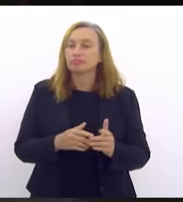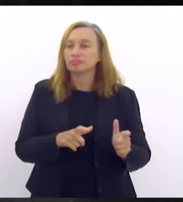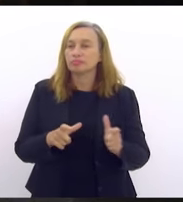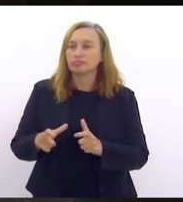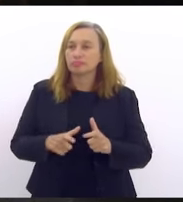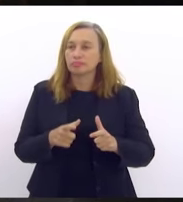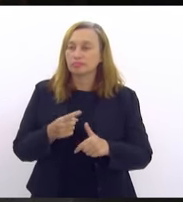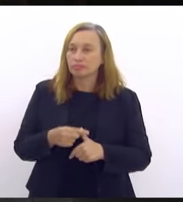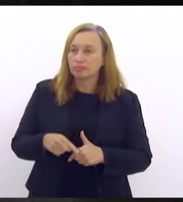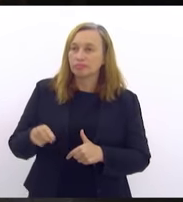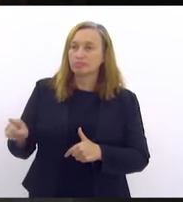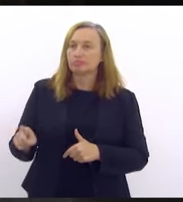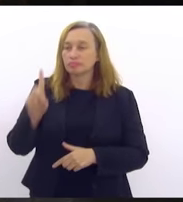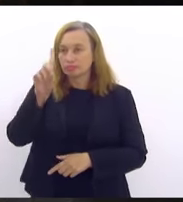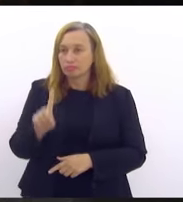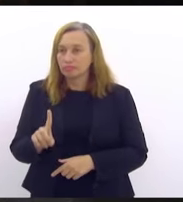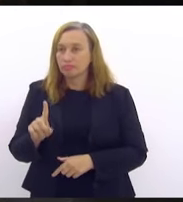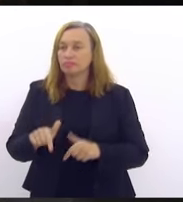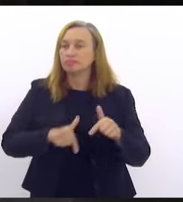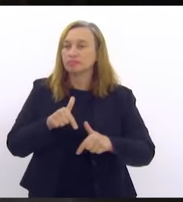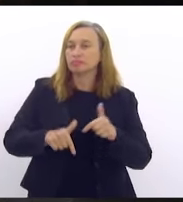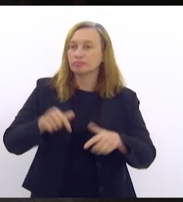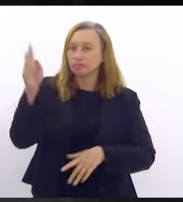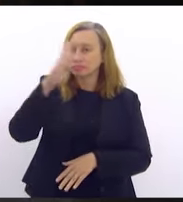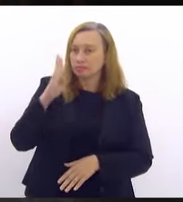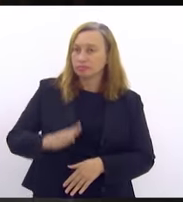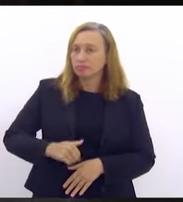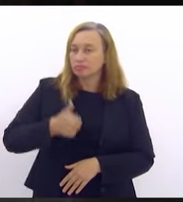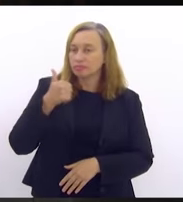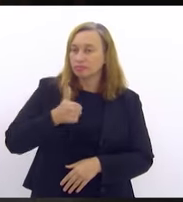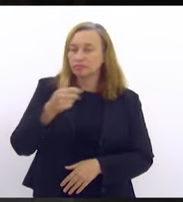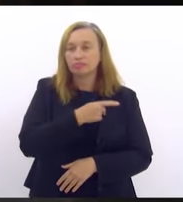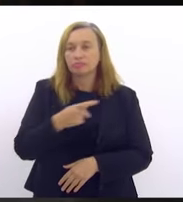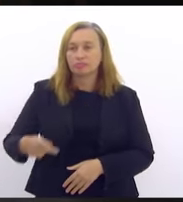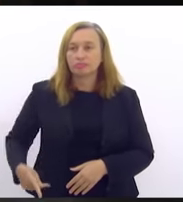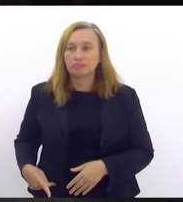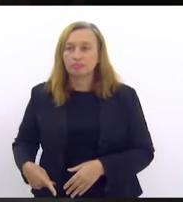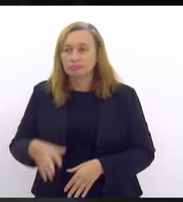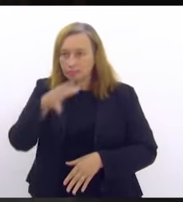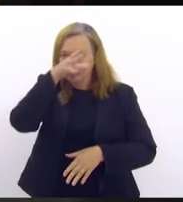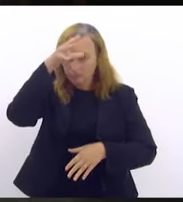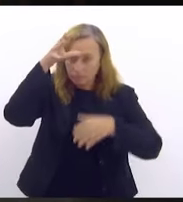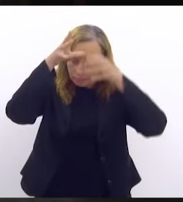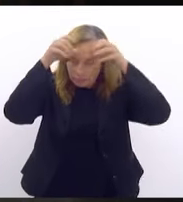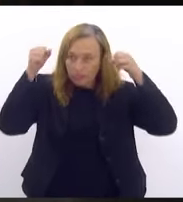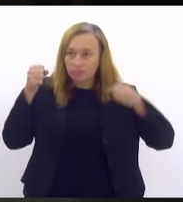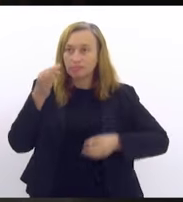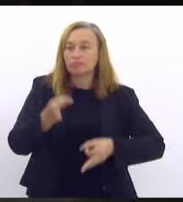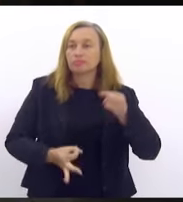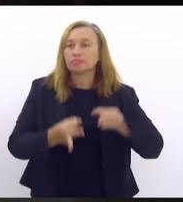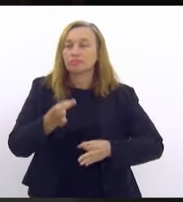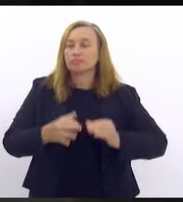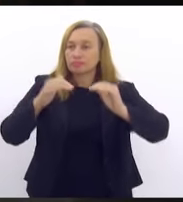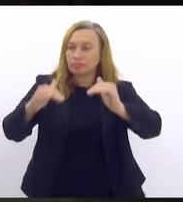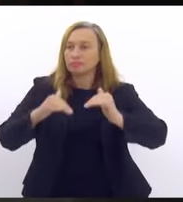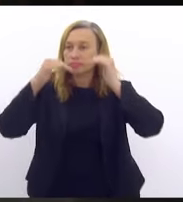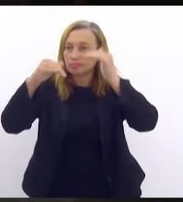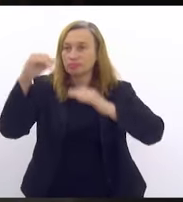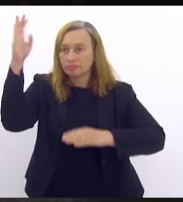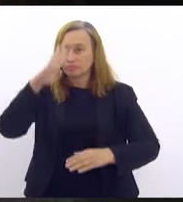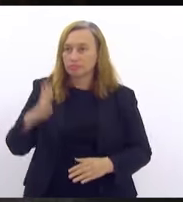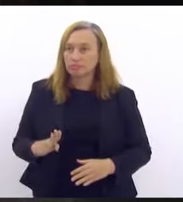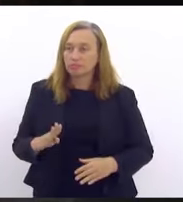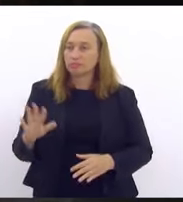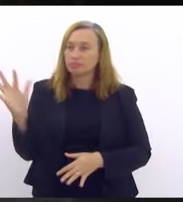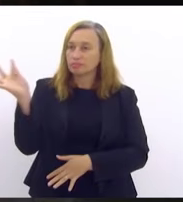fundadores do Direito do Trabalho brasileiro primeiro presidente do Tribunal Superior do Trabalho do Brasil numa faculdade de